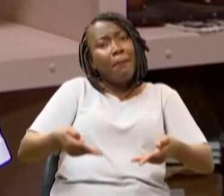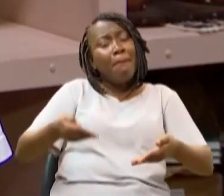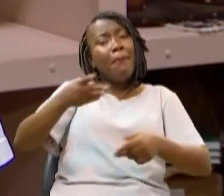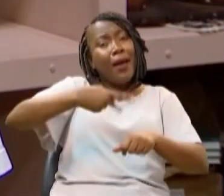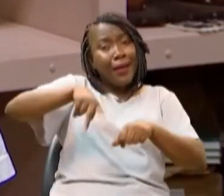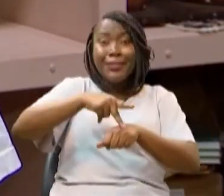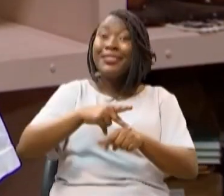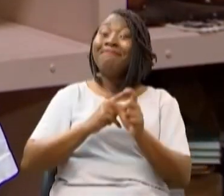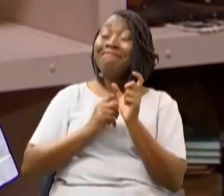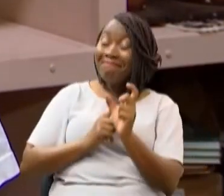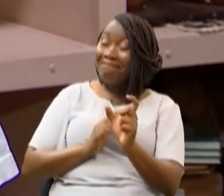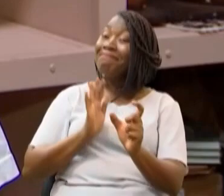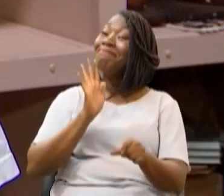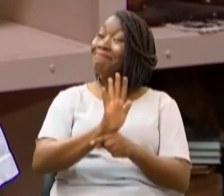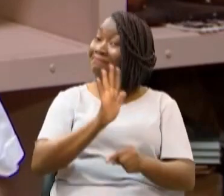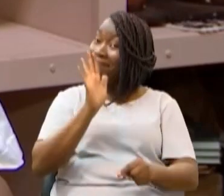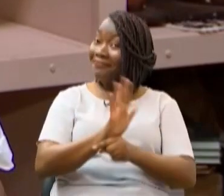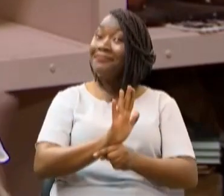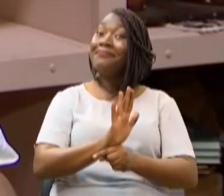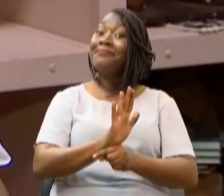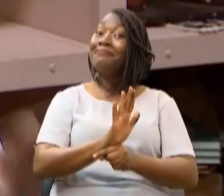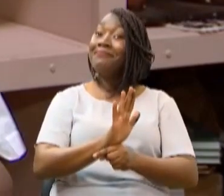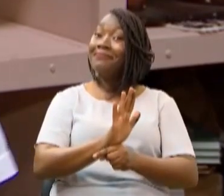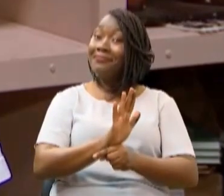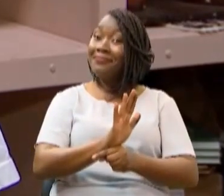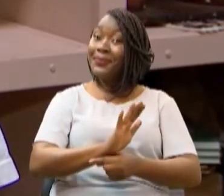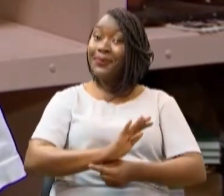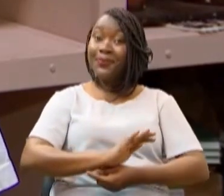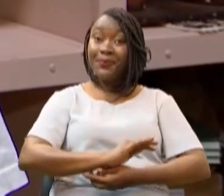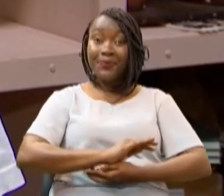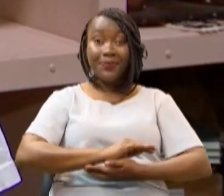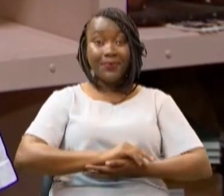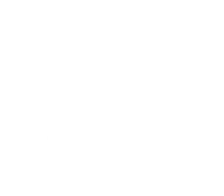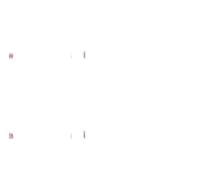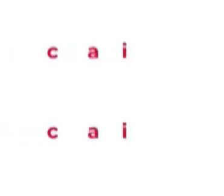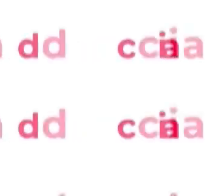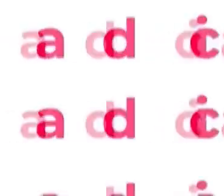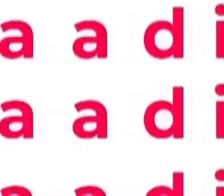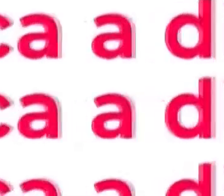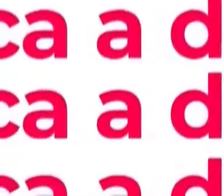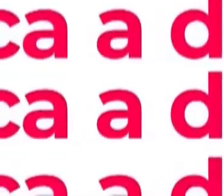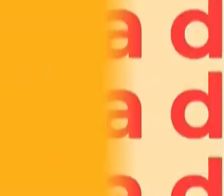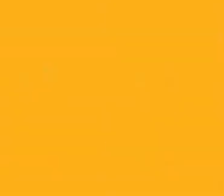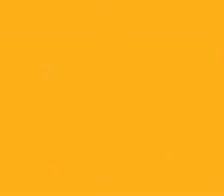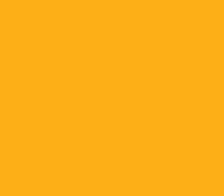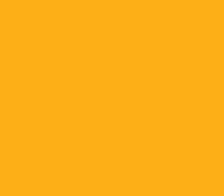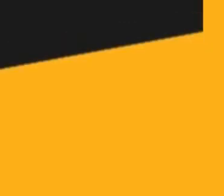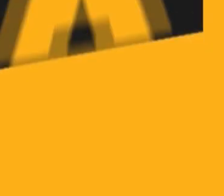piores índices socioeconômicos do nosso país. E essas expressões contribuem para isso.